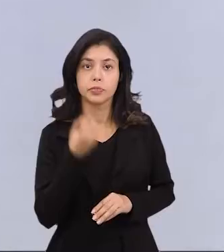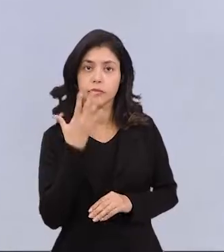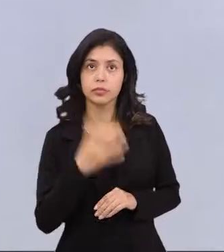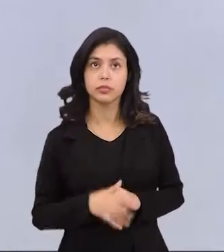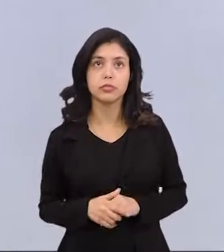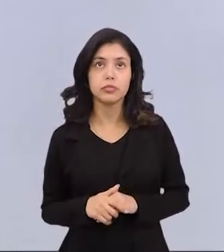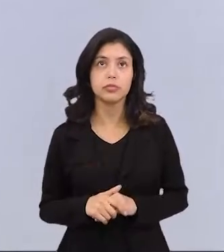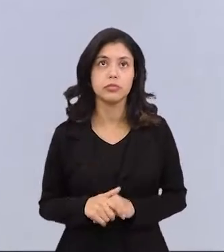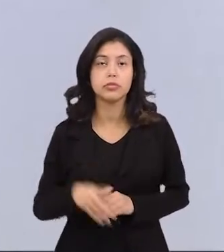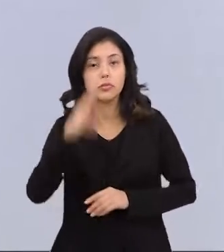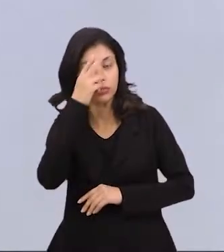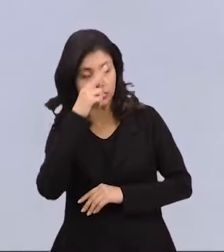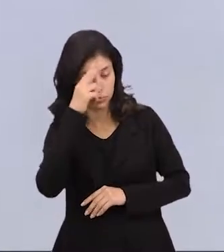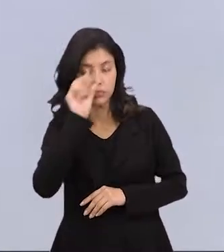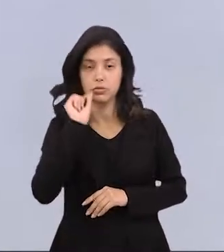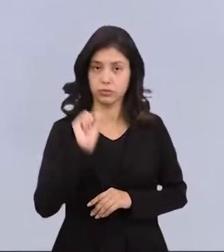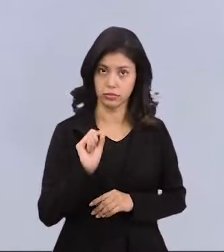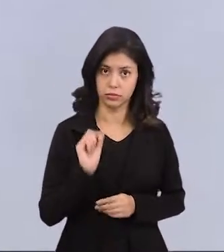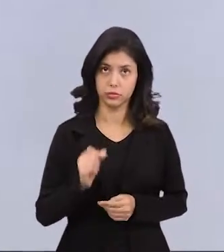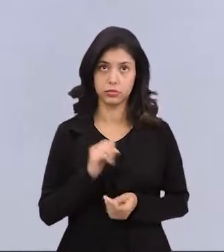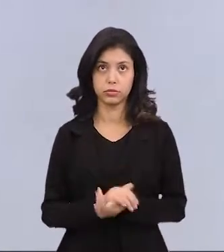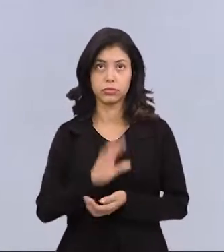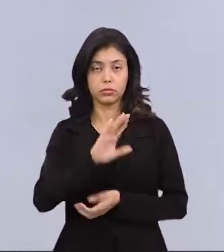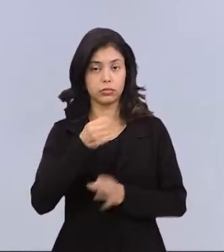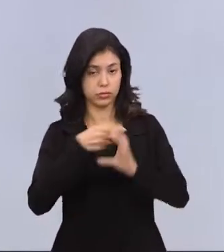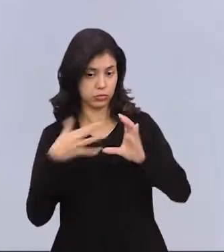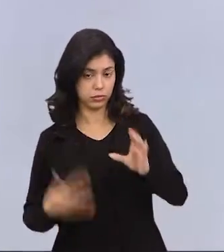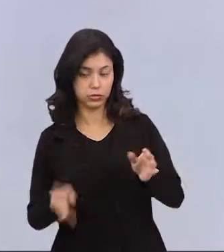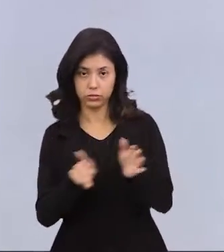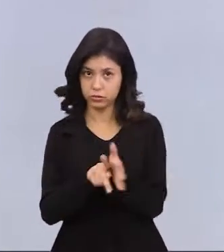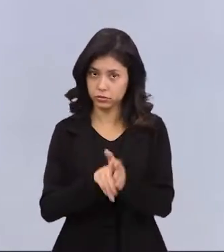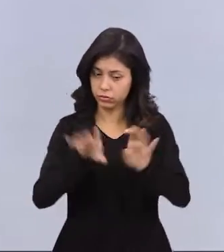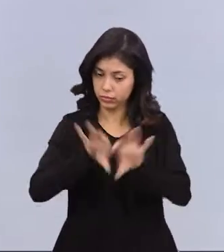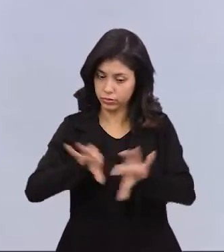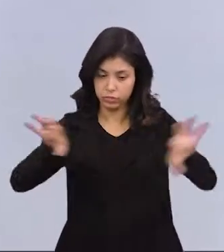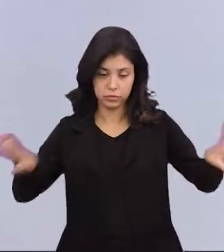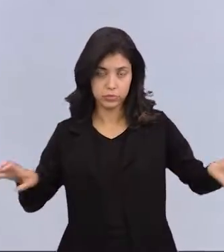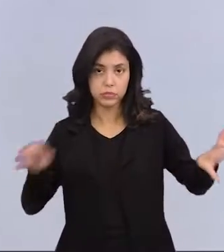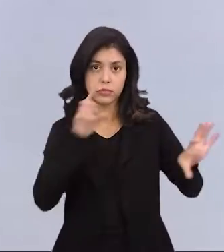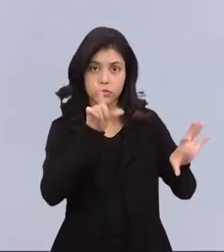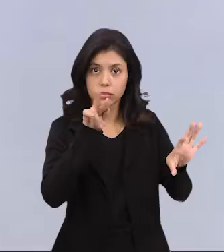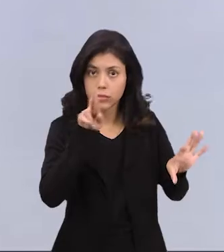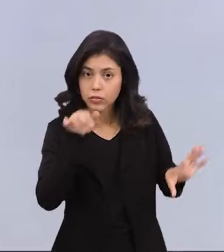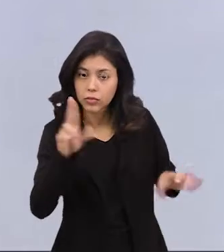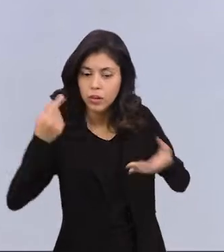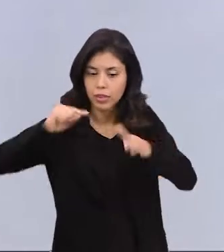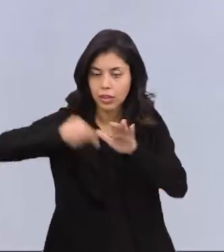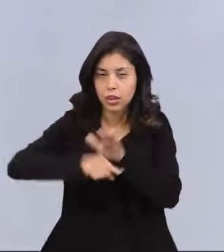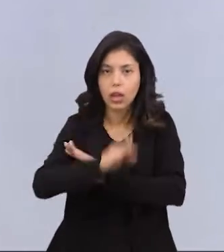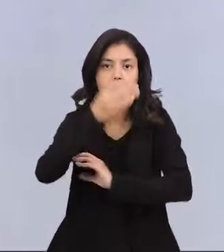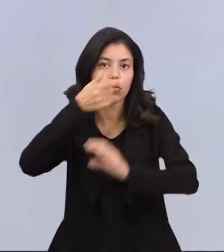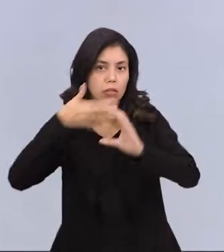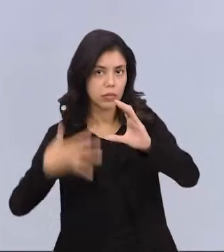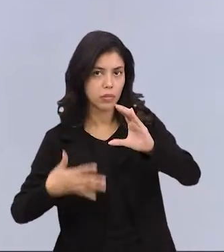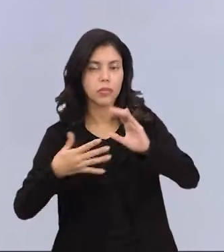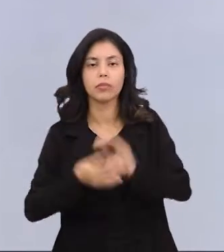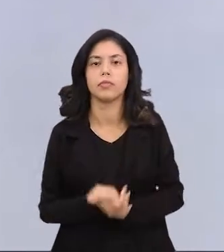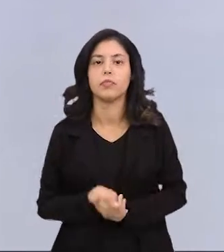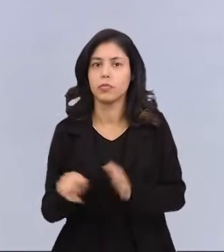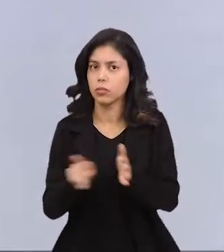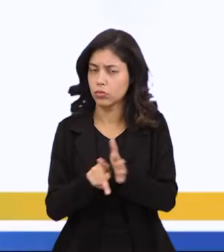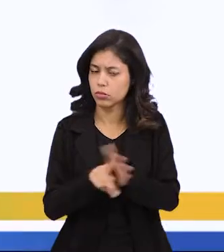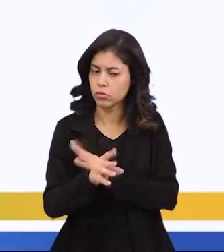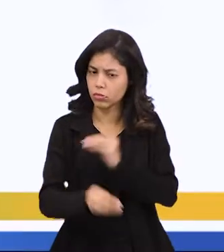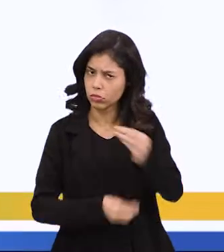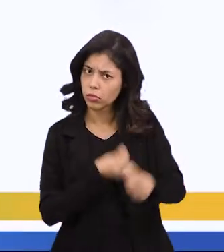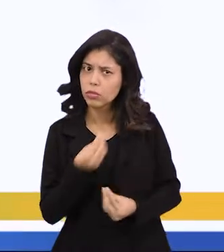Bom, lembrando que a especiação age separando linhagens dentro de uma espécie, de modo